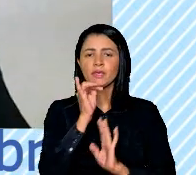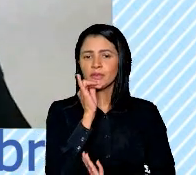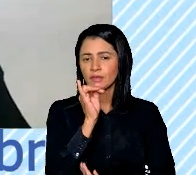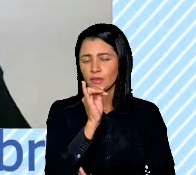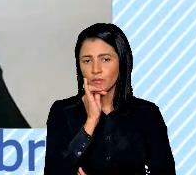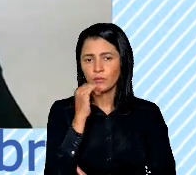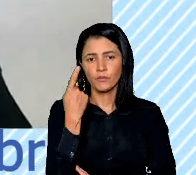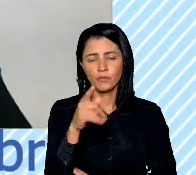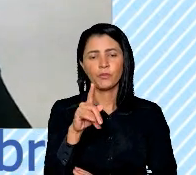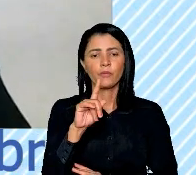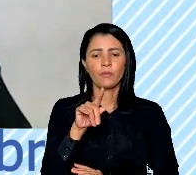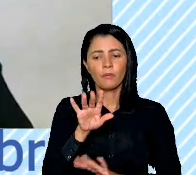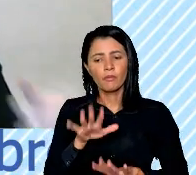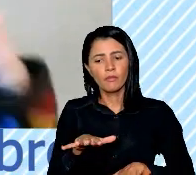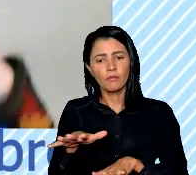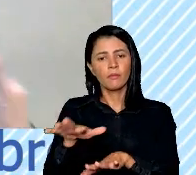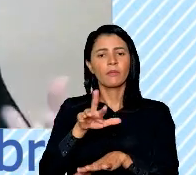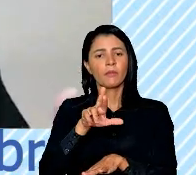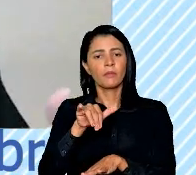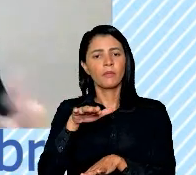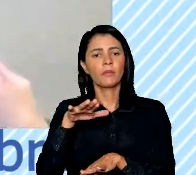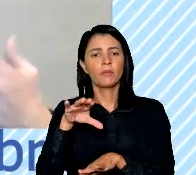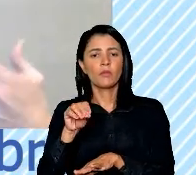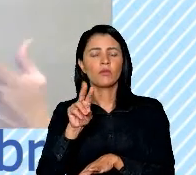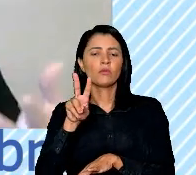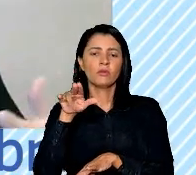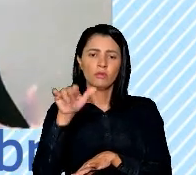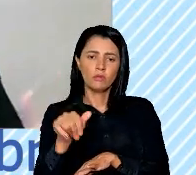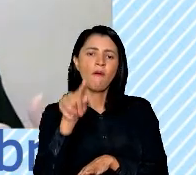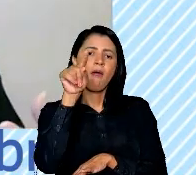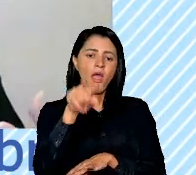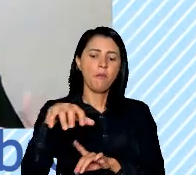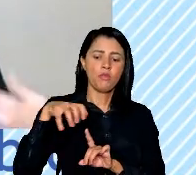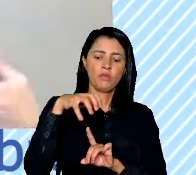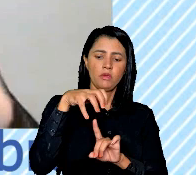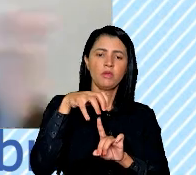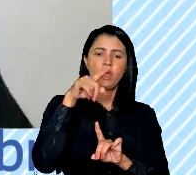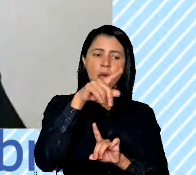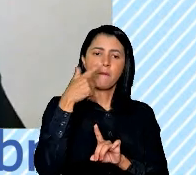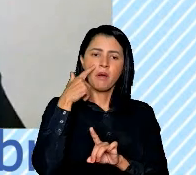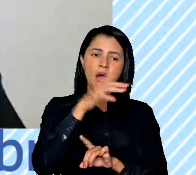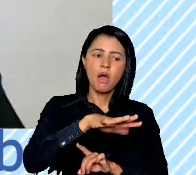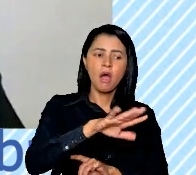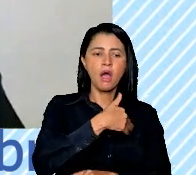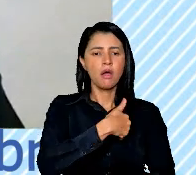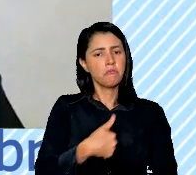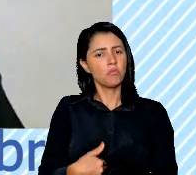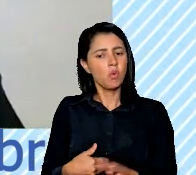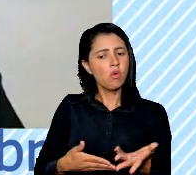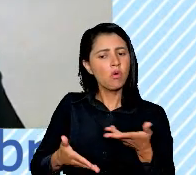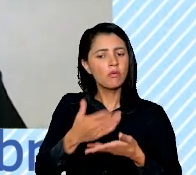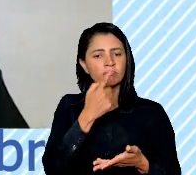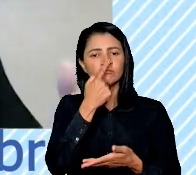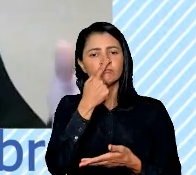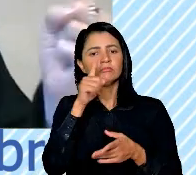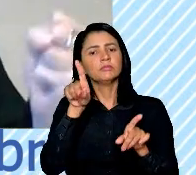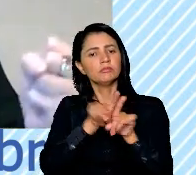o Reino Unido é uma monarquia constitucional, mas tem muito apreço à coisa pública e é evidentemente